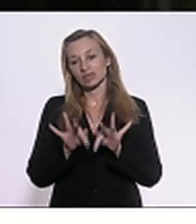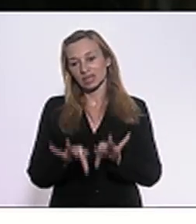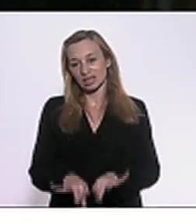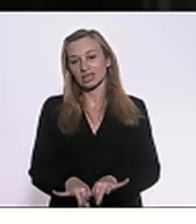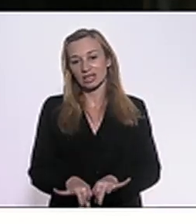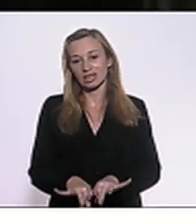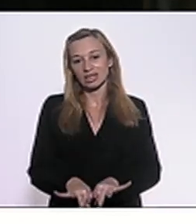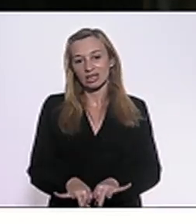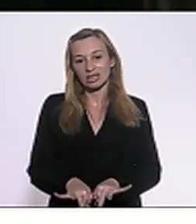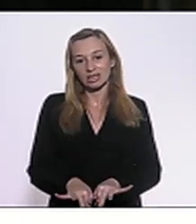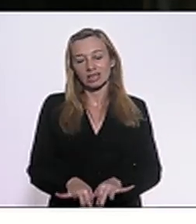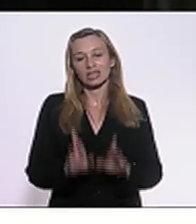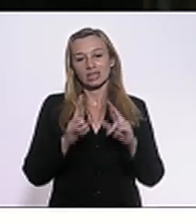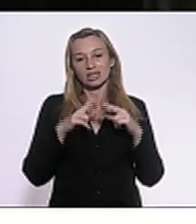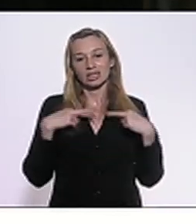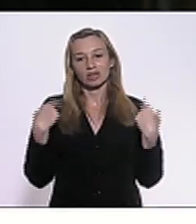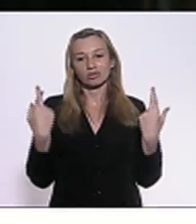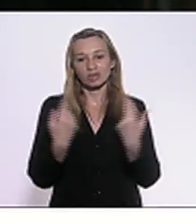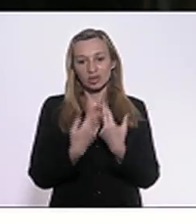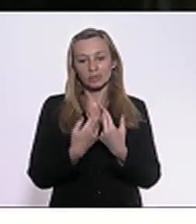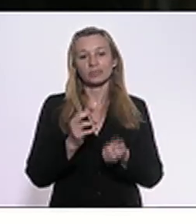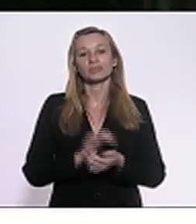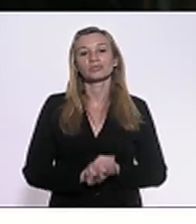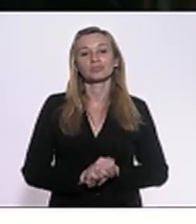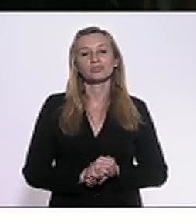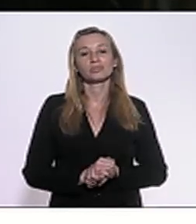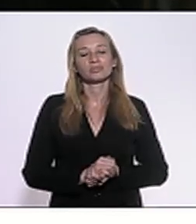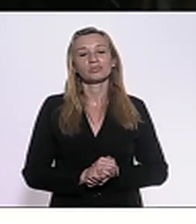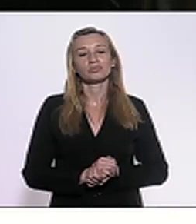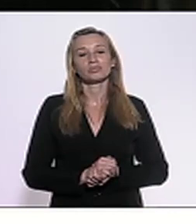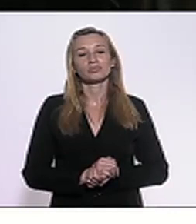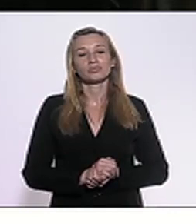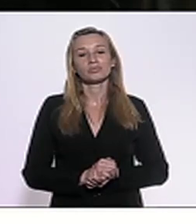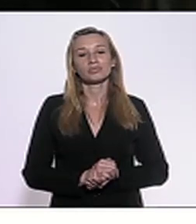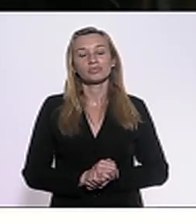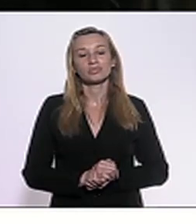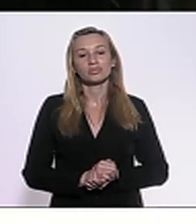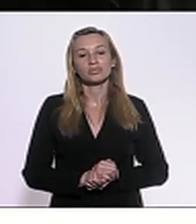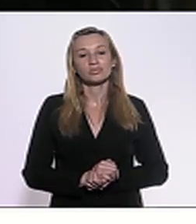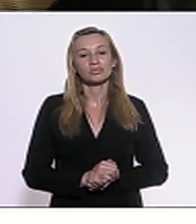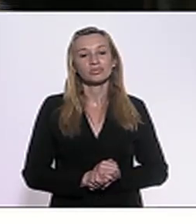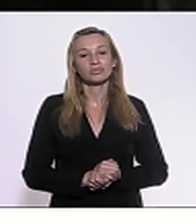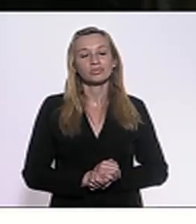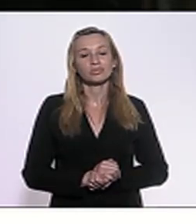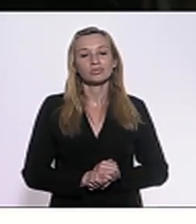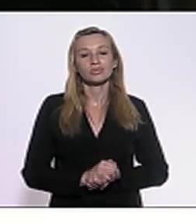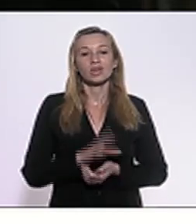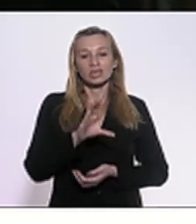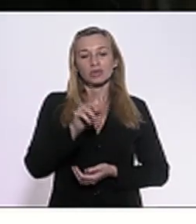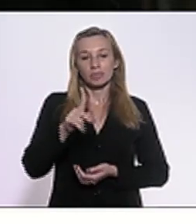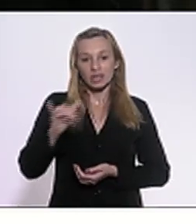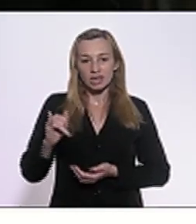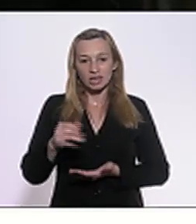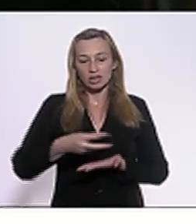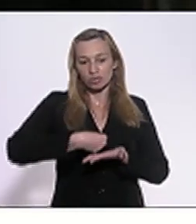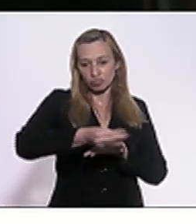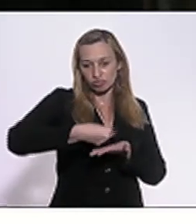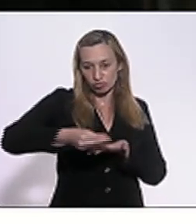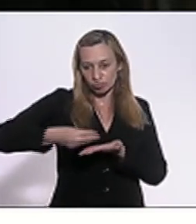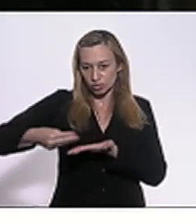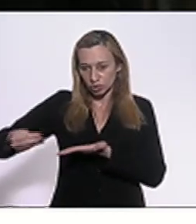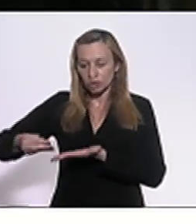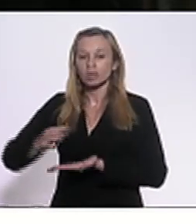encerrada a nossa audiência, dizendo que vai ficar à disposição aqui da CPI as